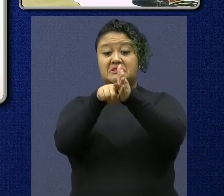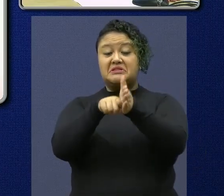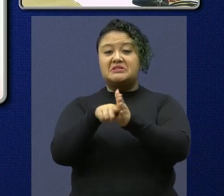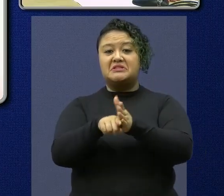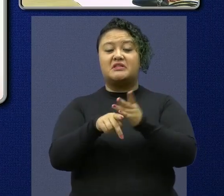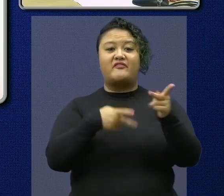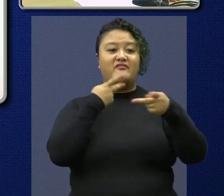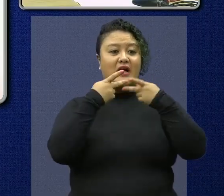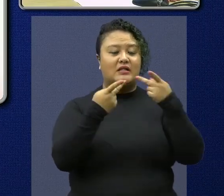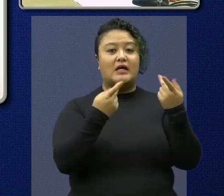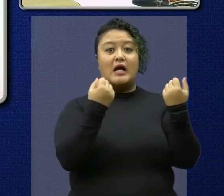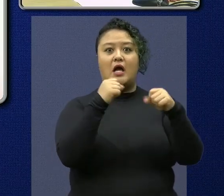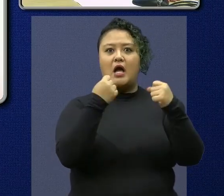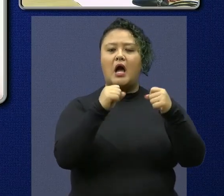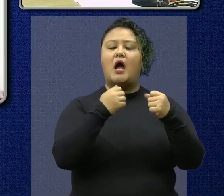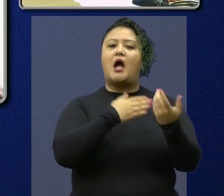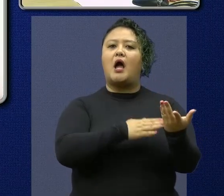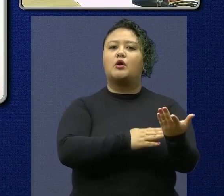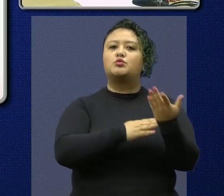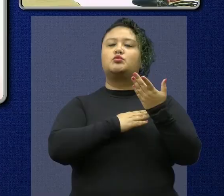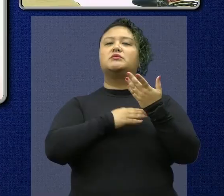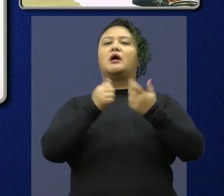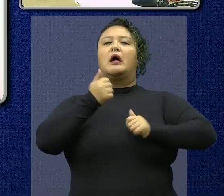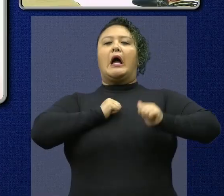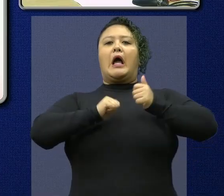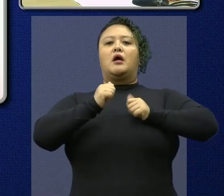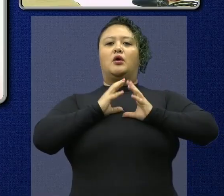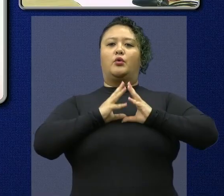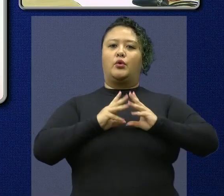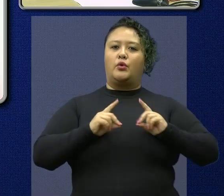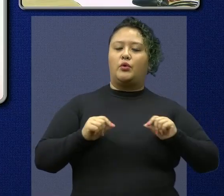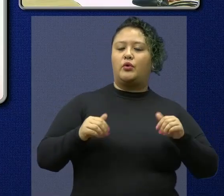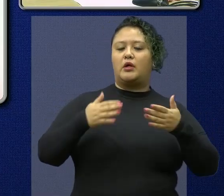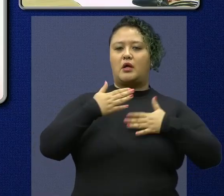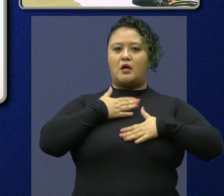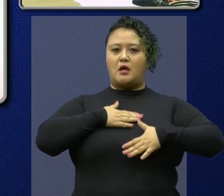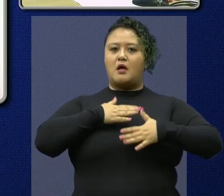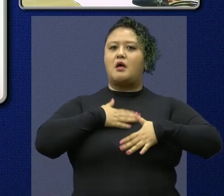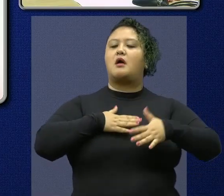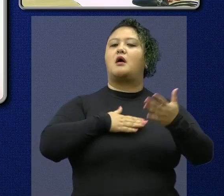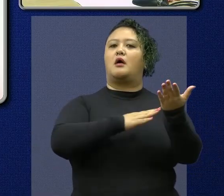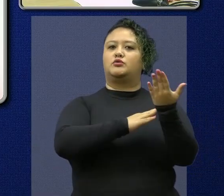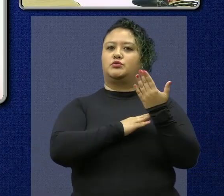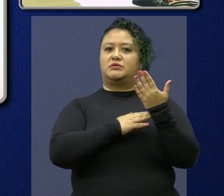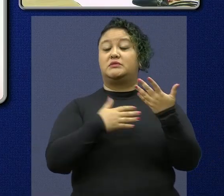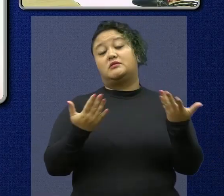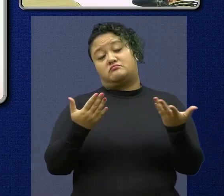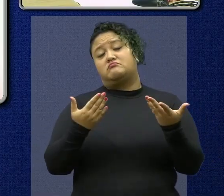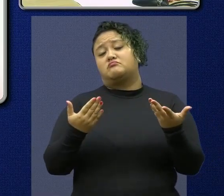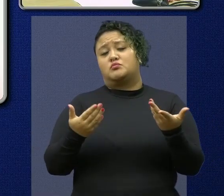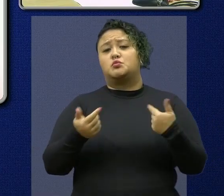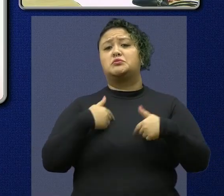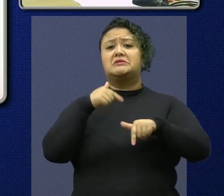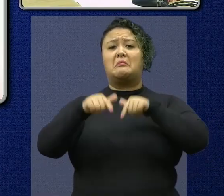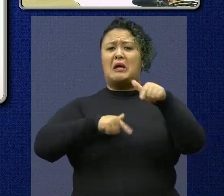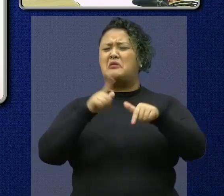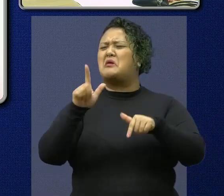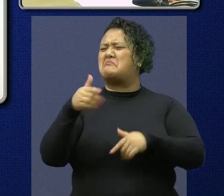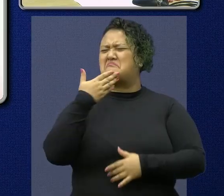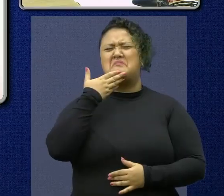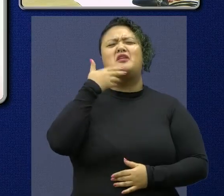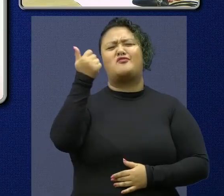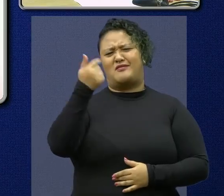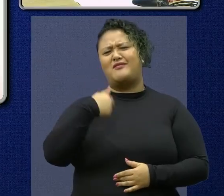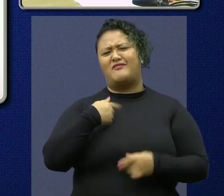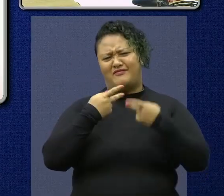né, a ansiedade, a impulsividade. Então, essa pessoa, o serviço, eu posso, modéstia à parte, dizer que é de primeiro mundo mesmo,